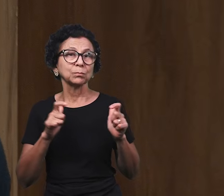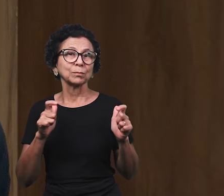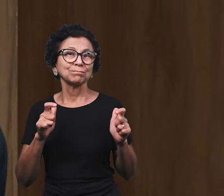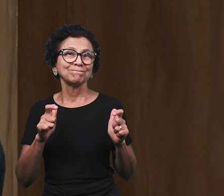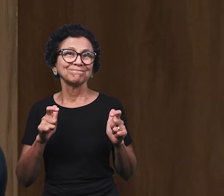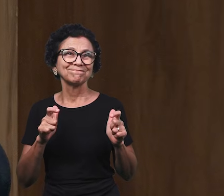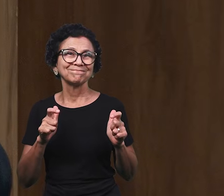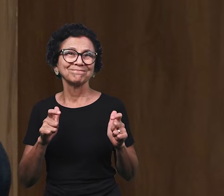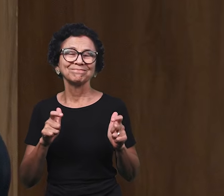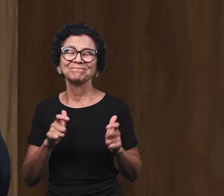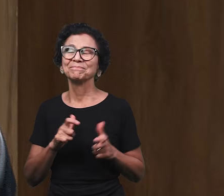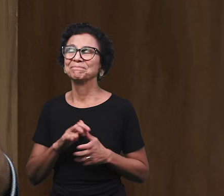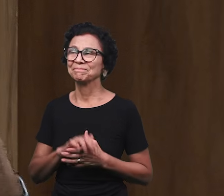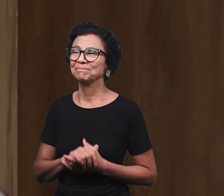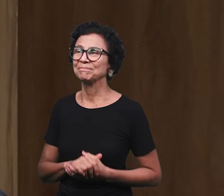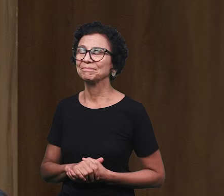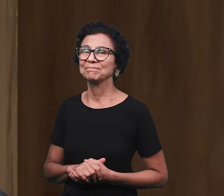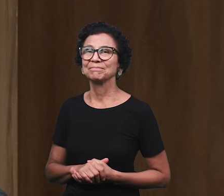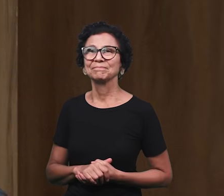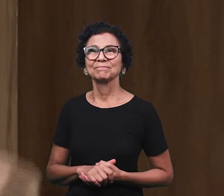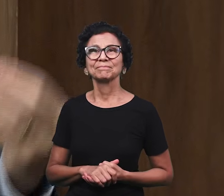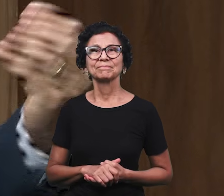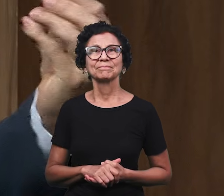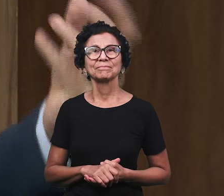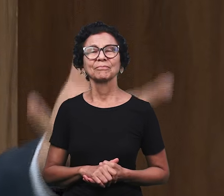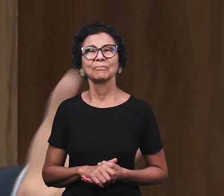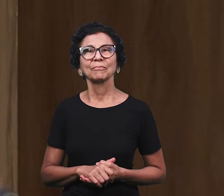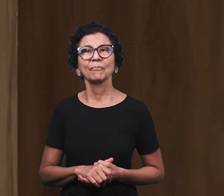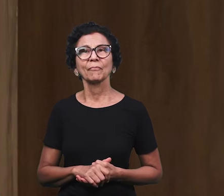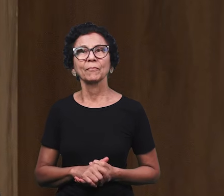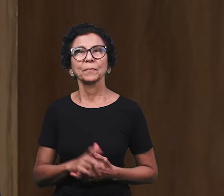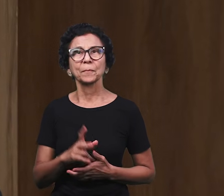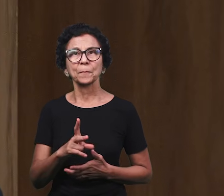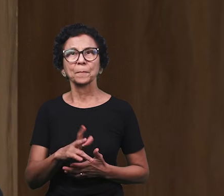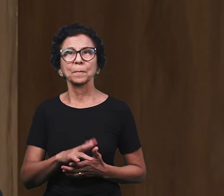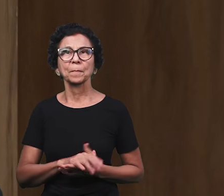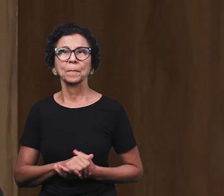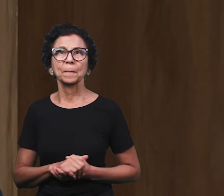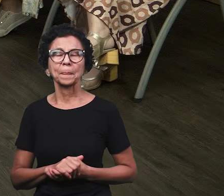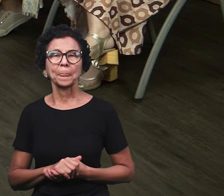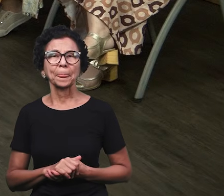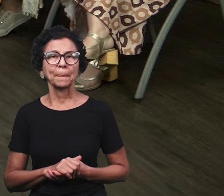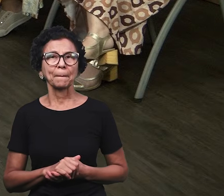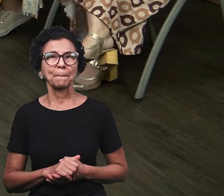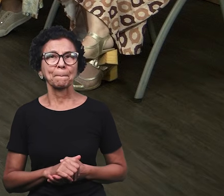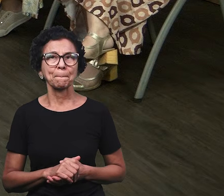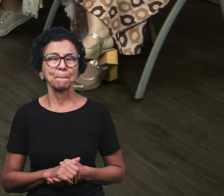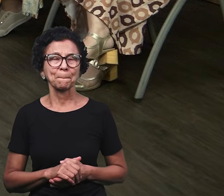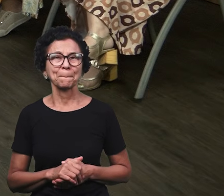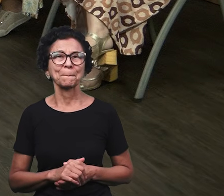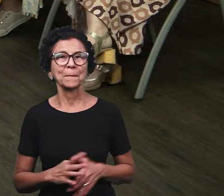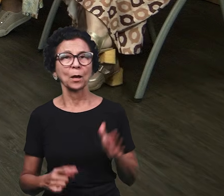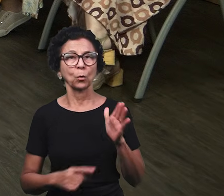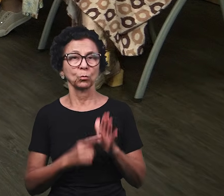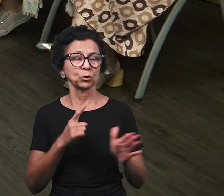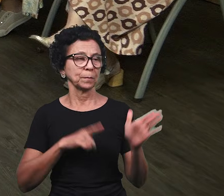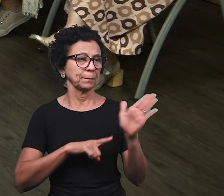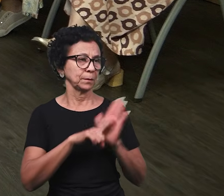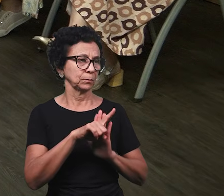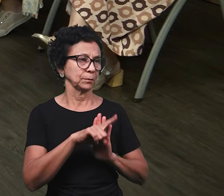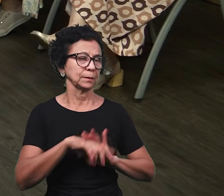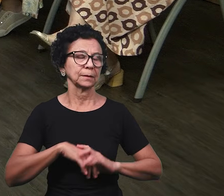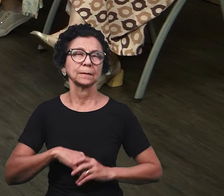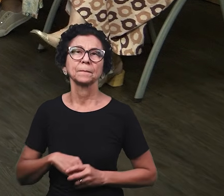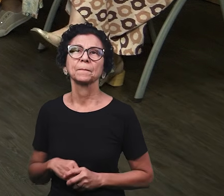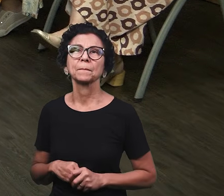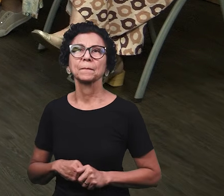vamos aumentando este amor também por ele. Certo, Josias? Muito bem. Bom, vamos seguir? Vamos para a